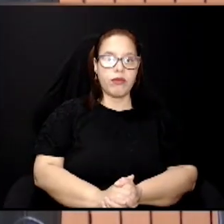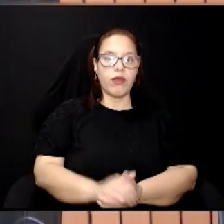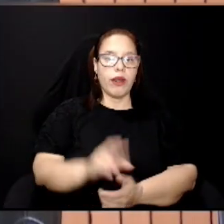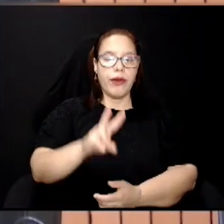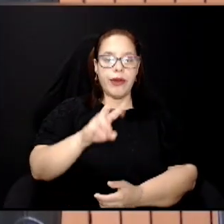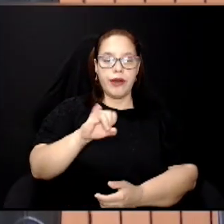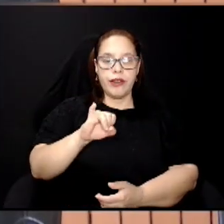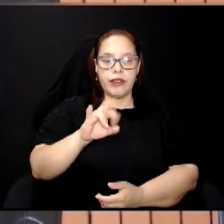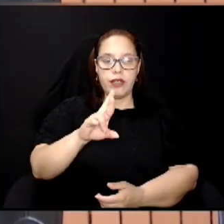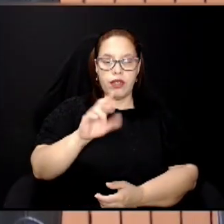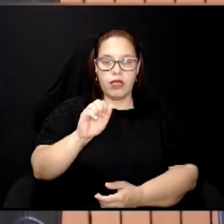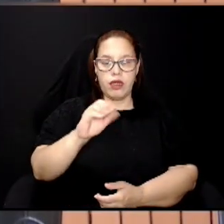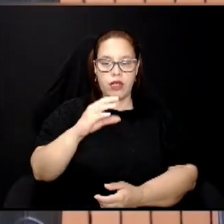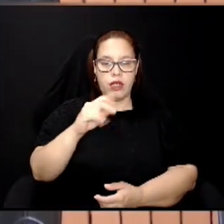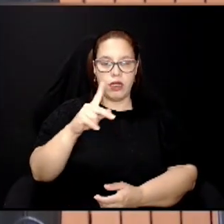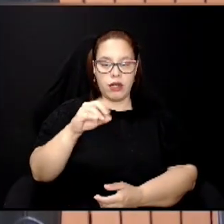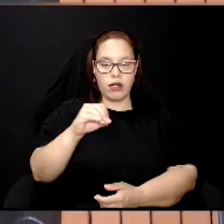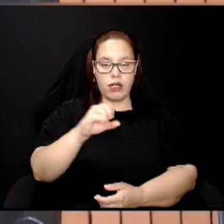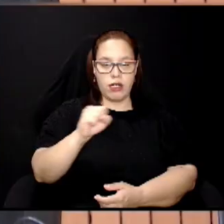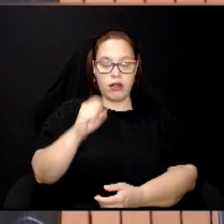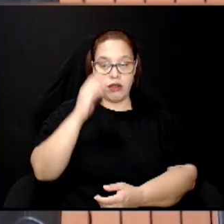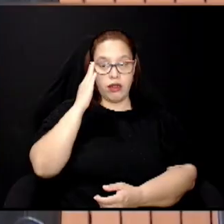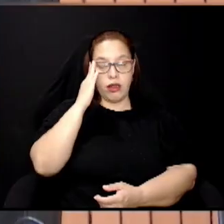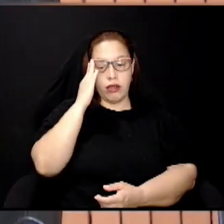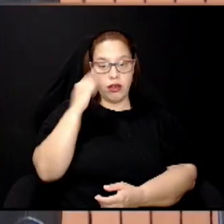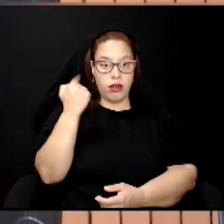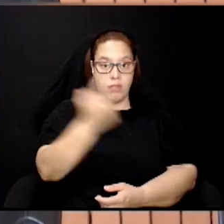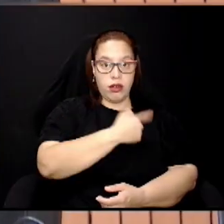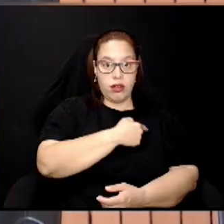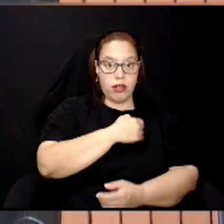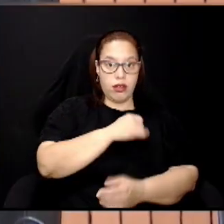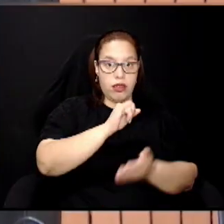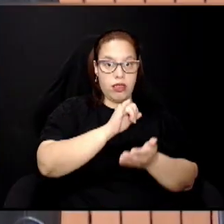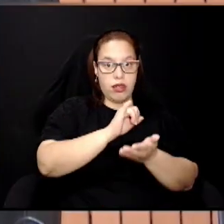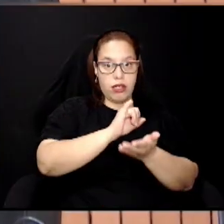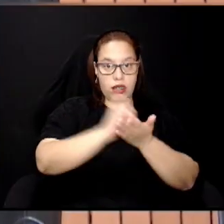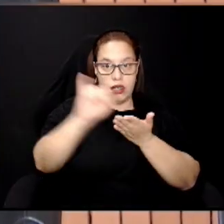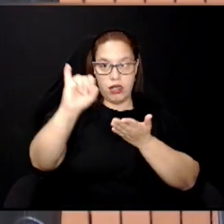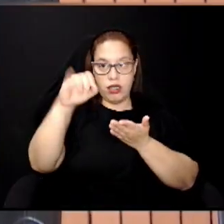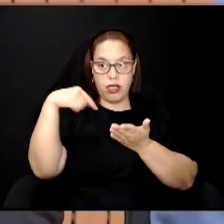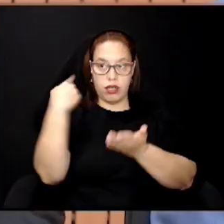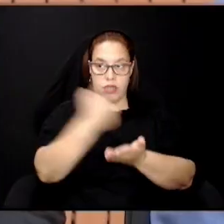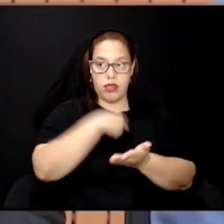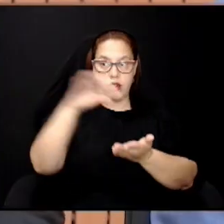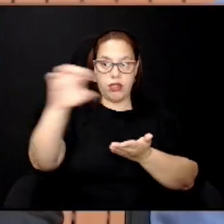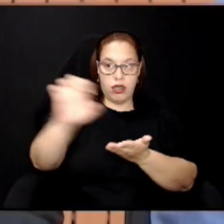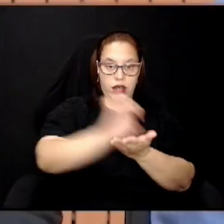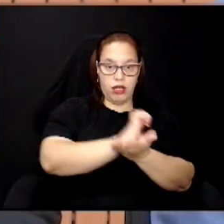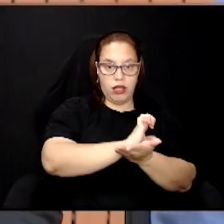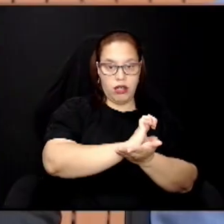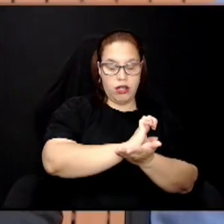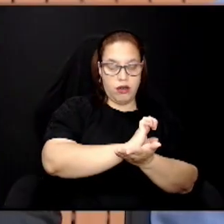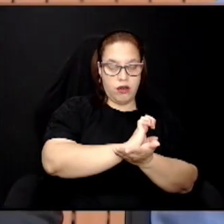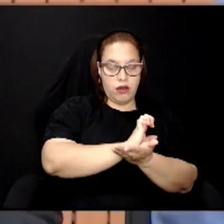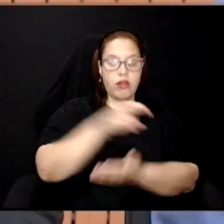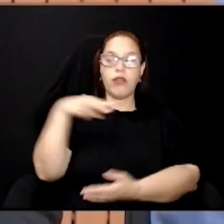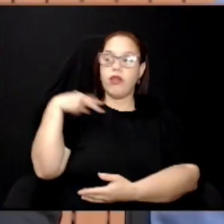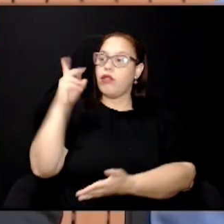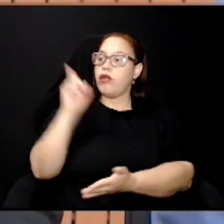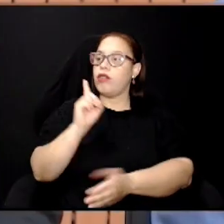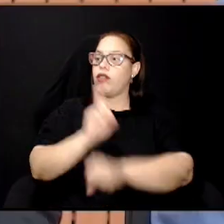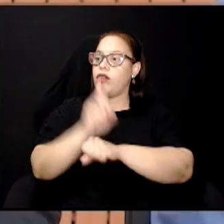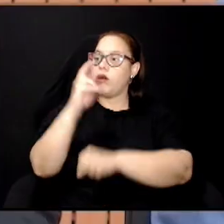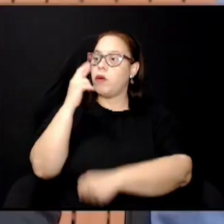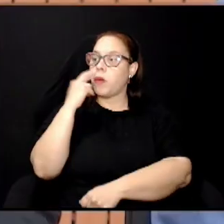de equipamento para as nossas importações e para as nossas exportações. O vereador Dr. Ianco avalia